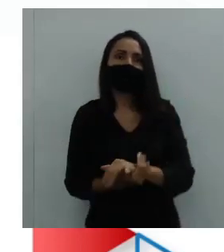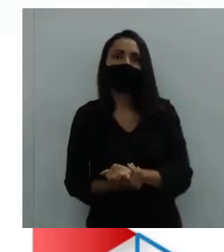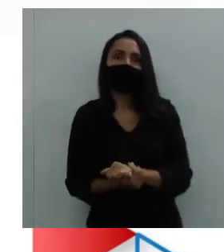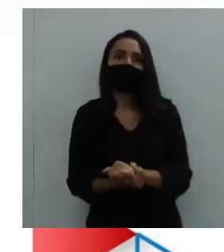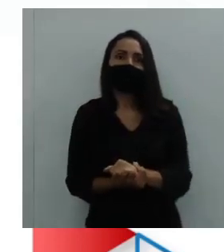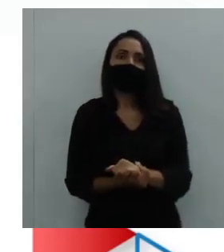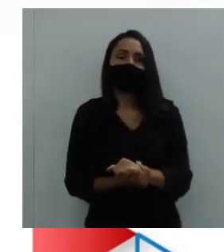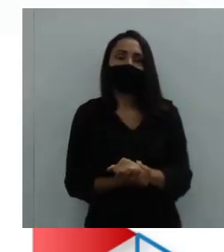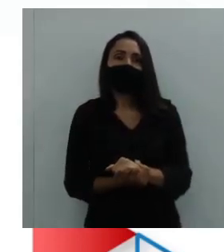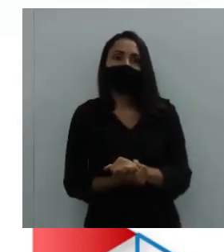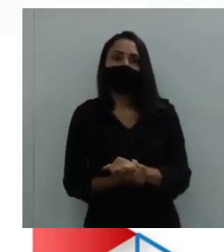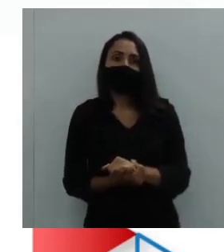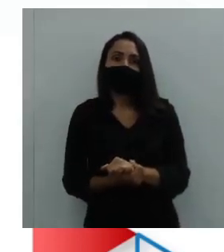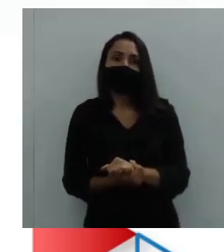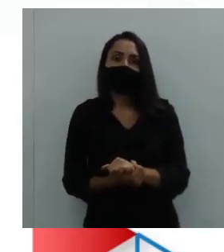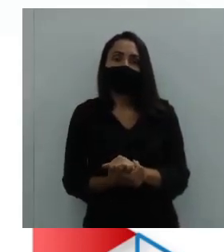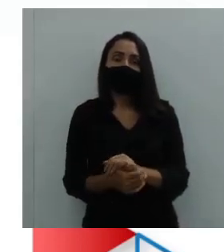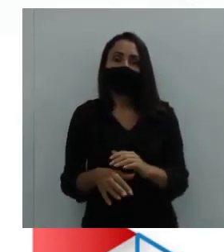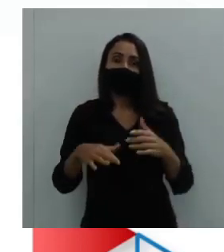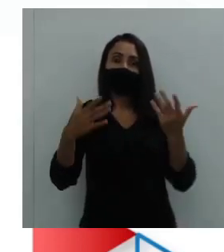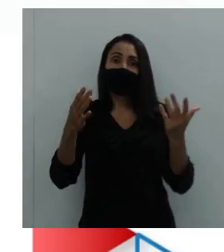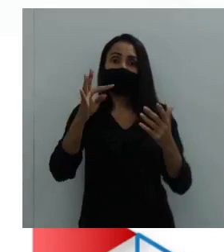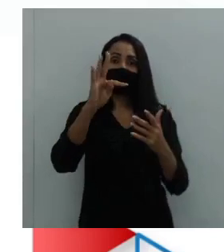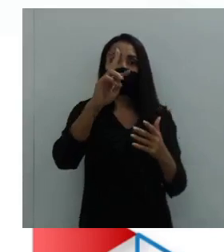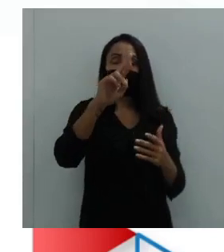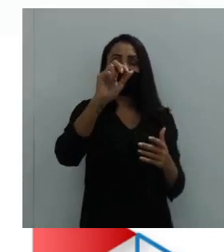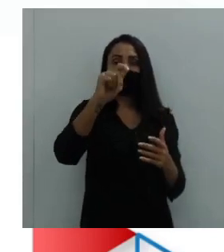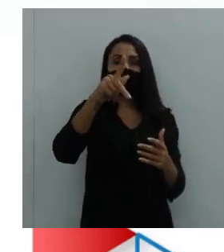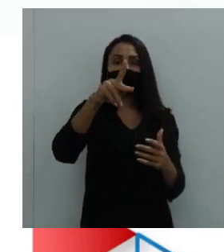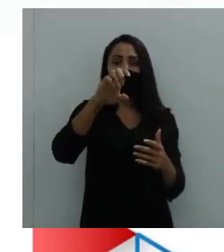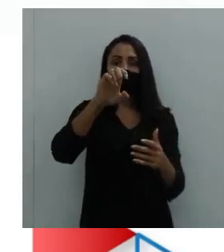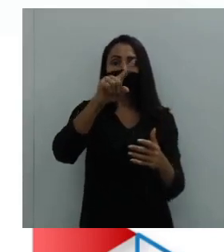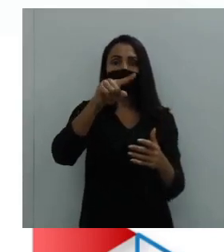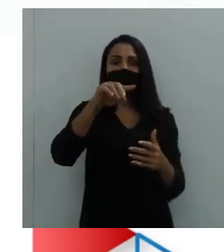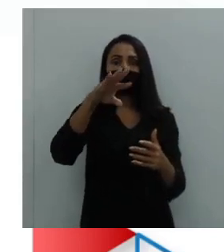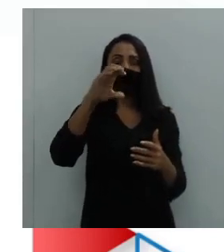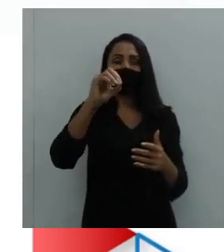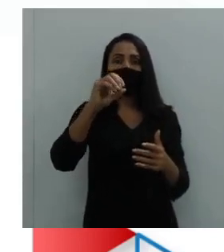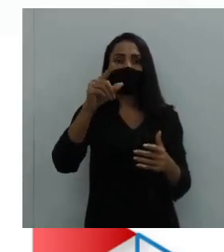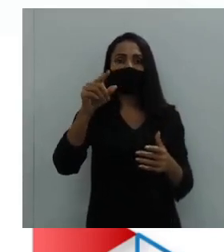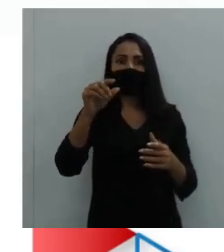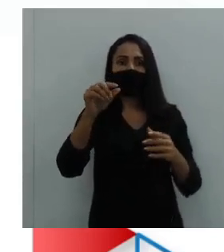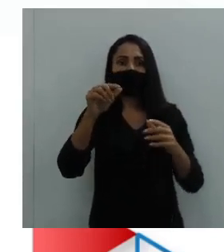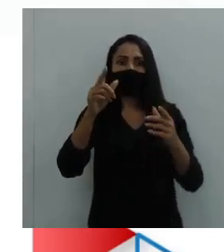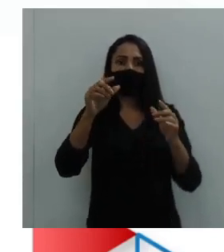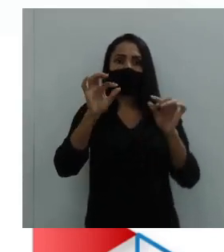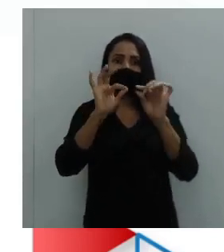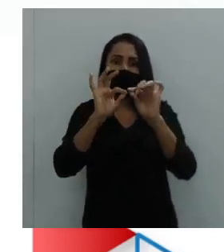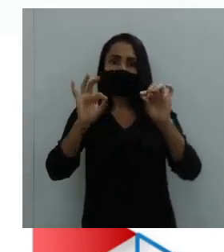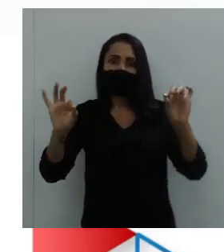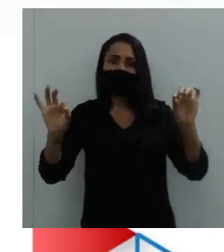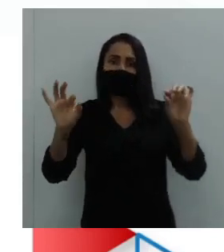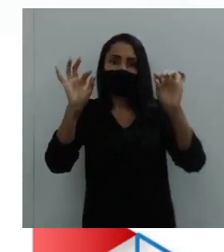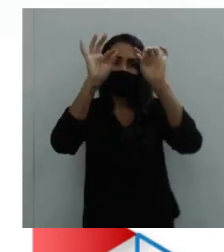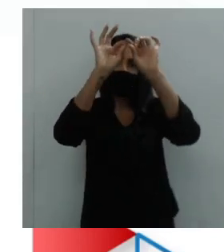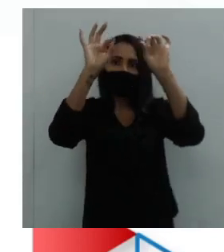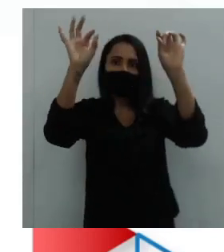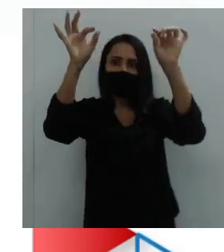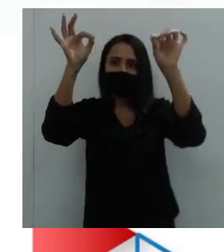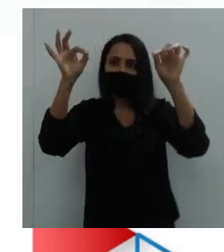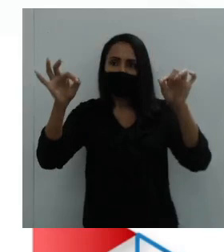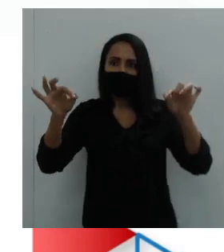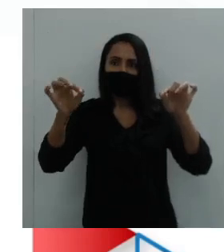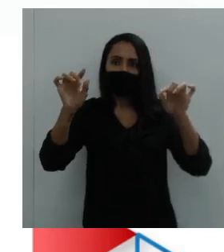ó. Essa é a imagem de um trapézio. Ah, professor, então as linhas fechadas que o senhor se refere, esse